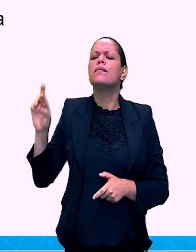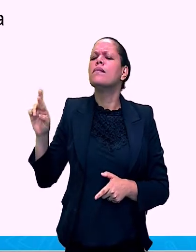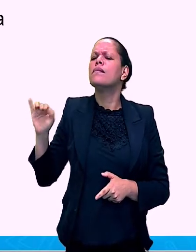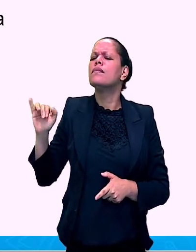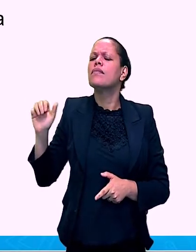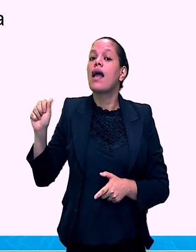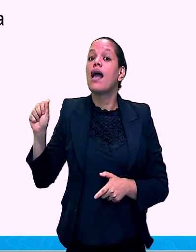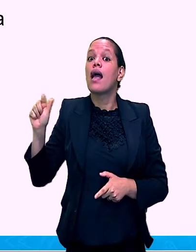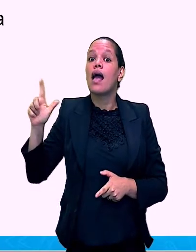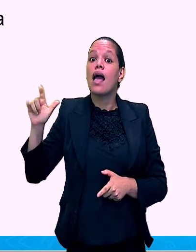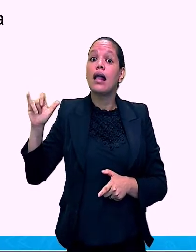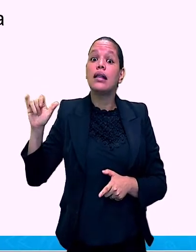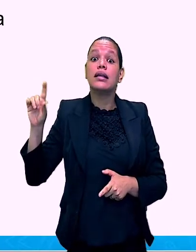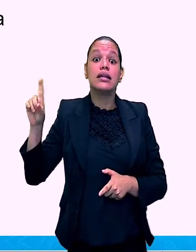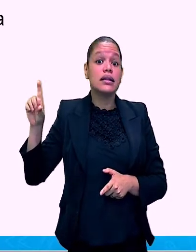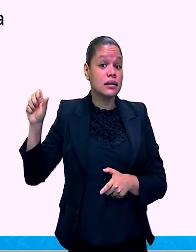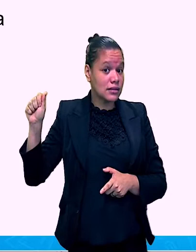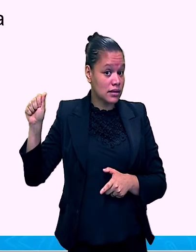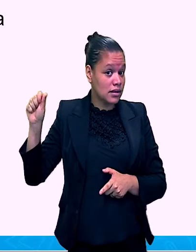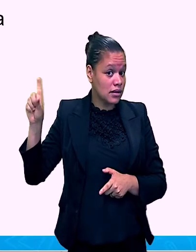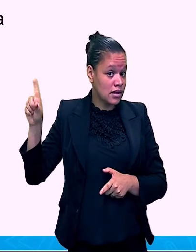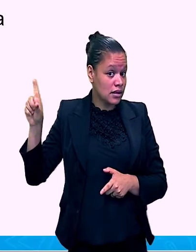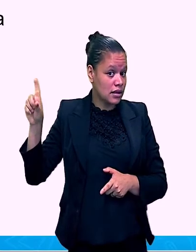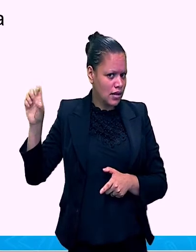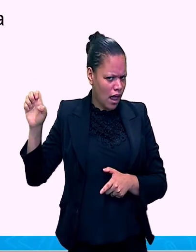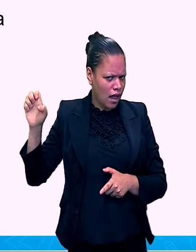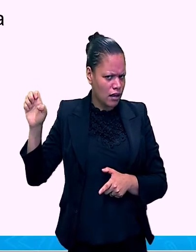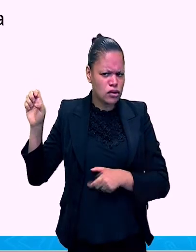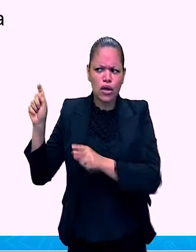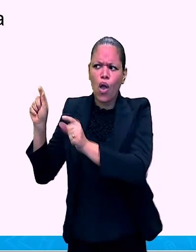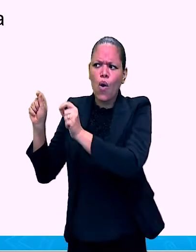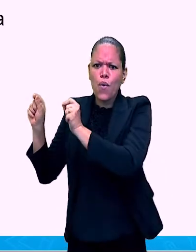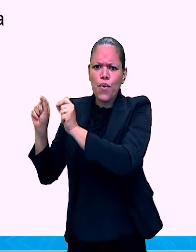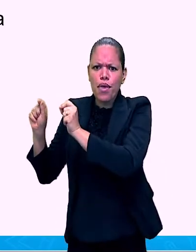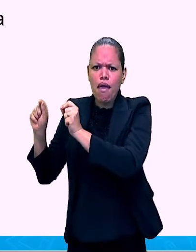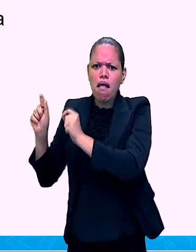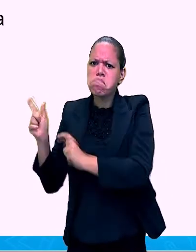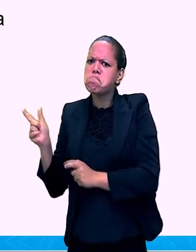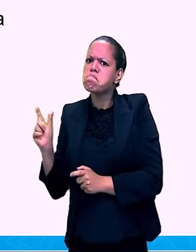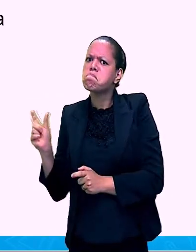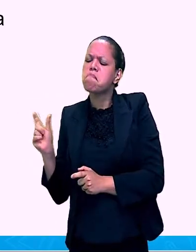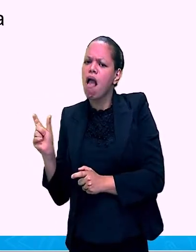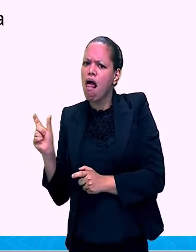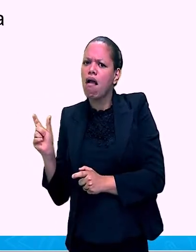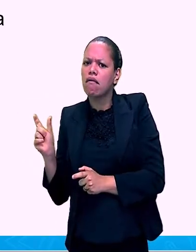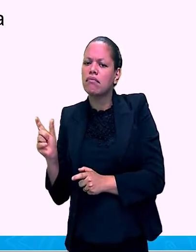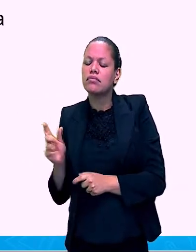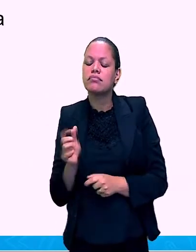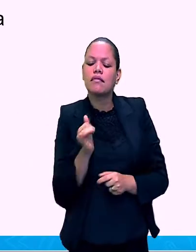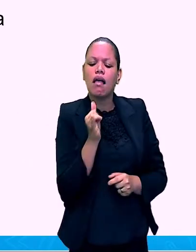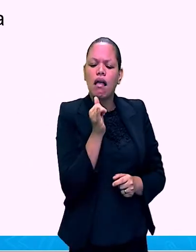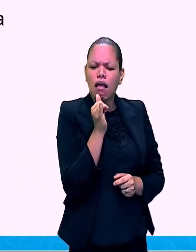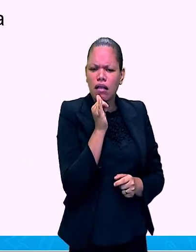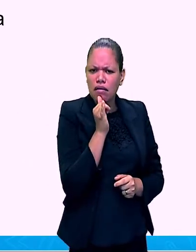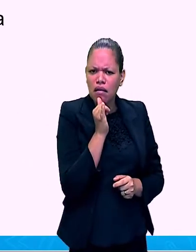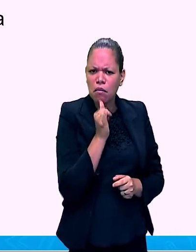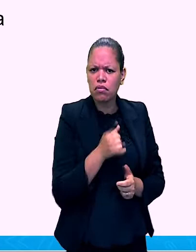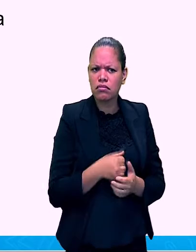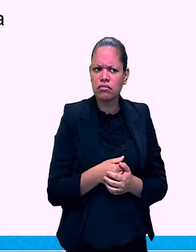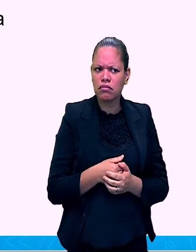defesa sobre um território. Vou dar mais um exemplo de casa. Se alguém tentar roubar a sua casa, o que você